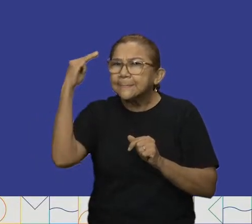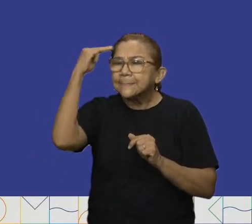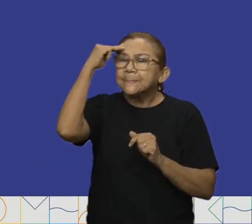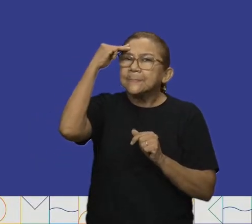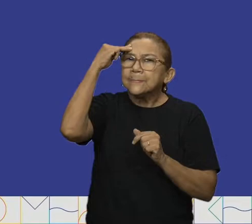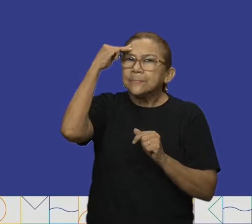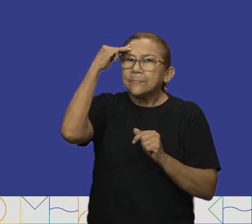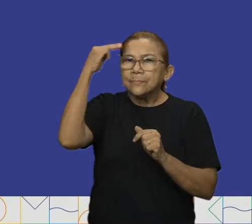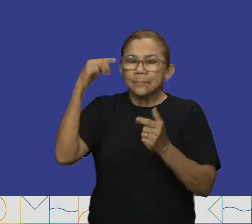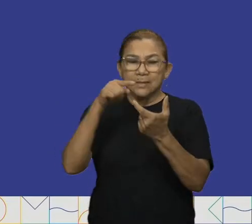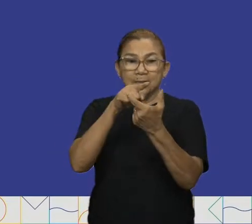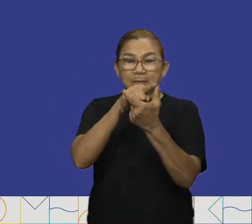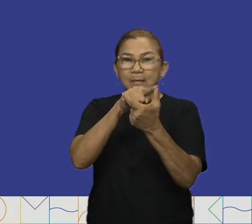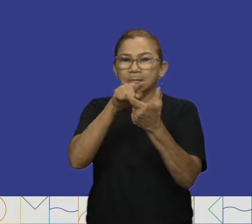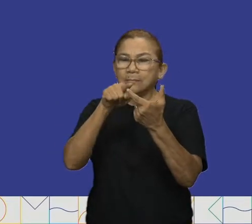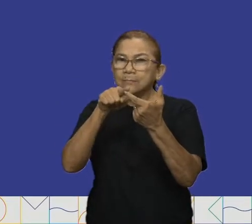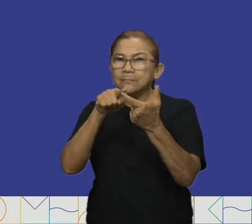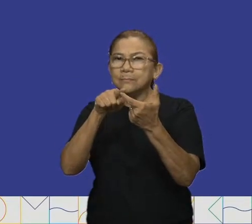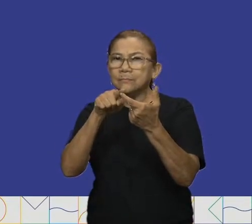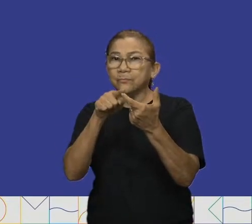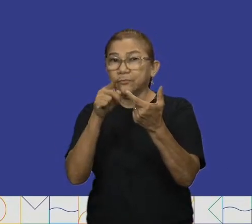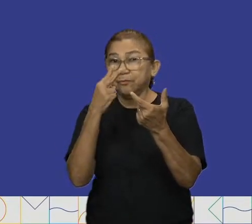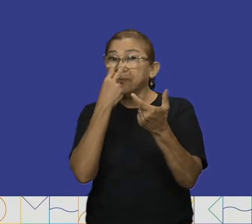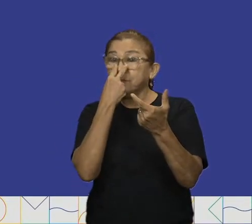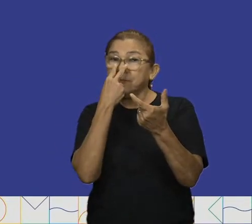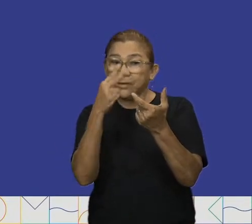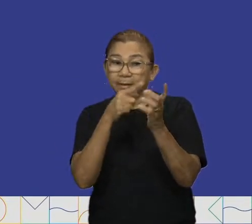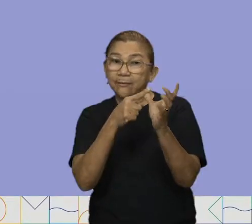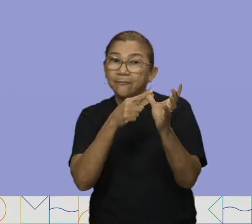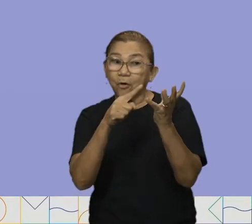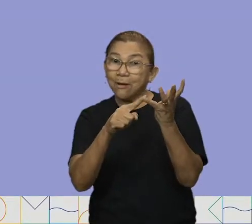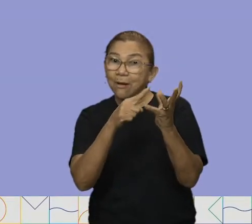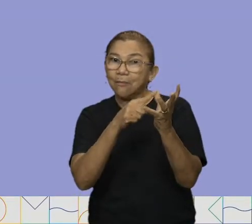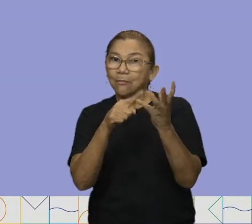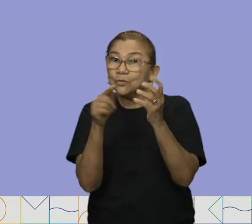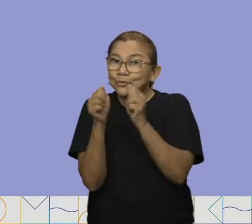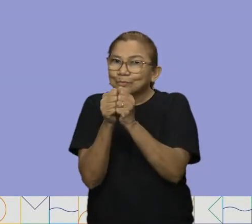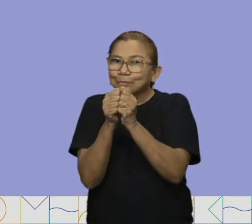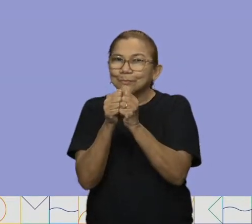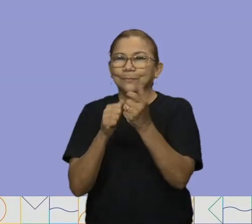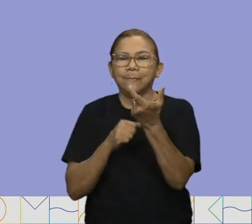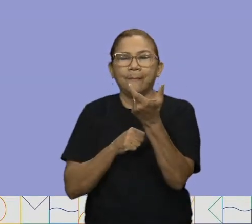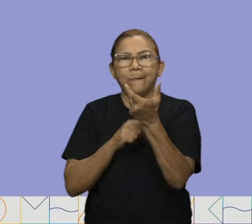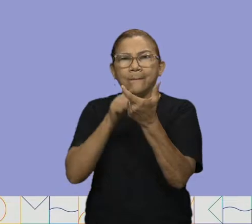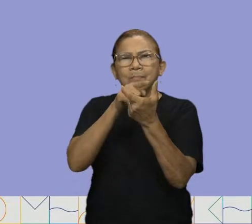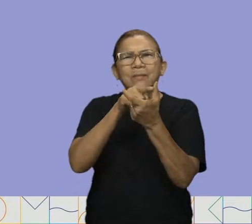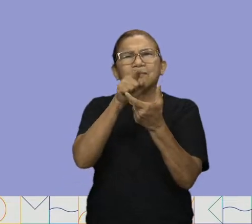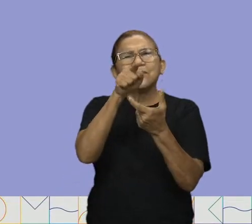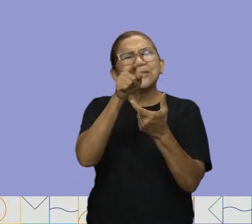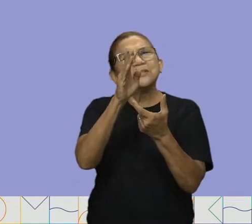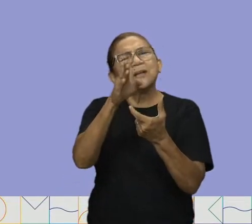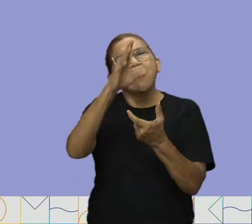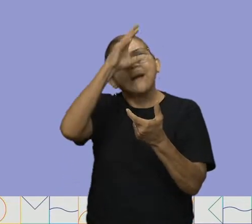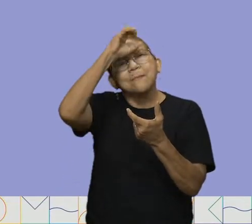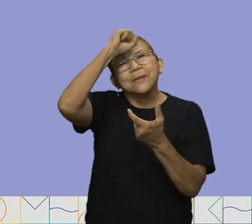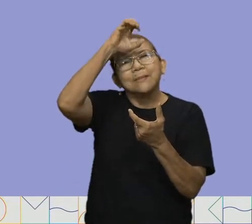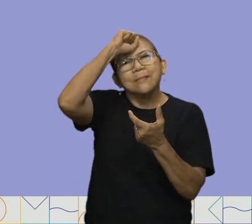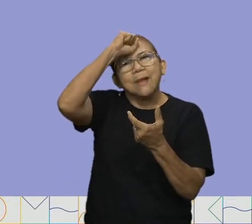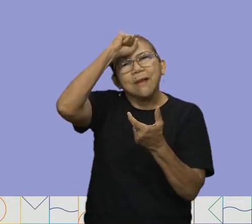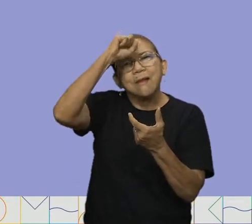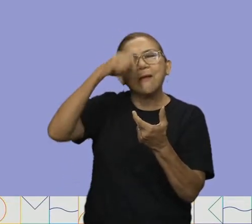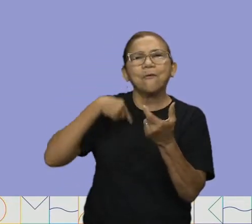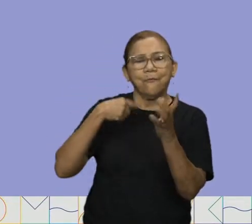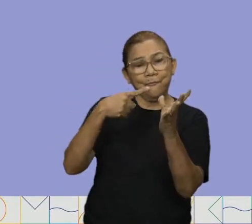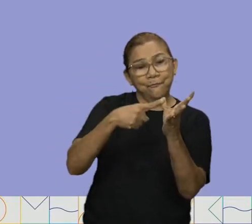duas vogais, ou seja, vogal e uma semivogal na mesma sílaba. Vamos para a próxima. Olha só, vocês já conhecem as vogais desde a